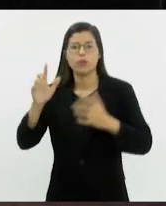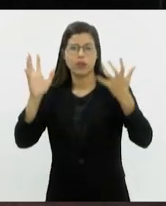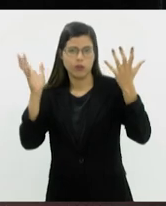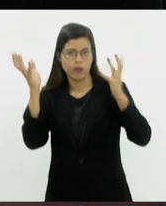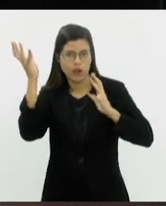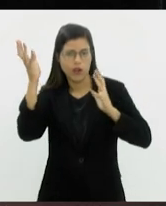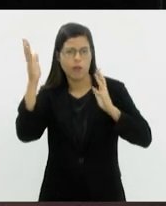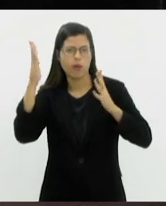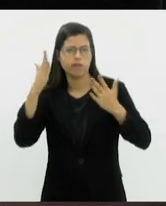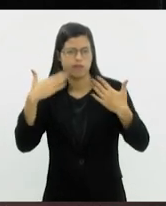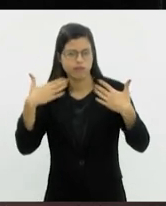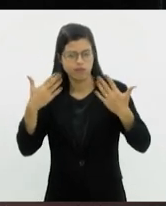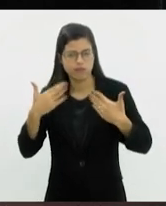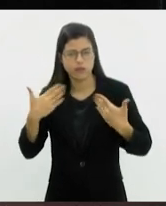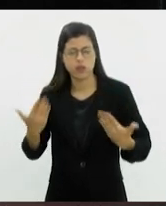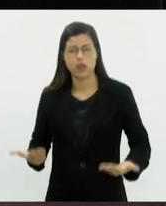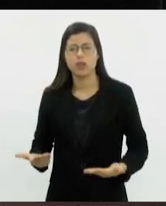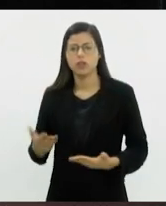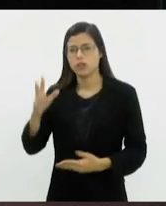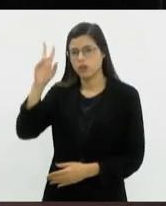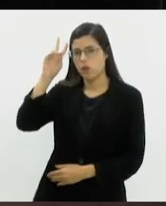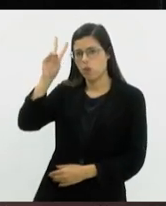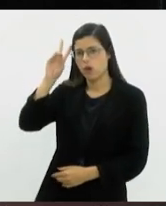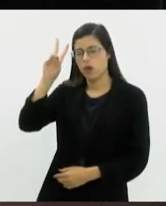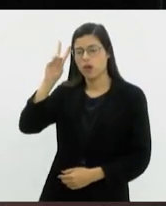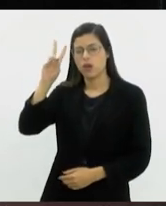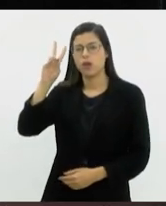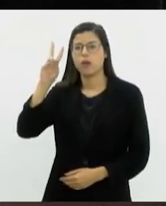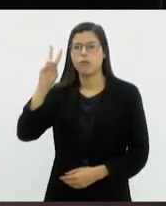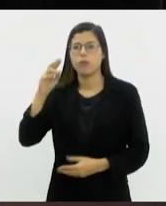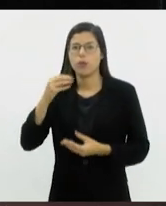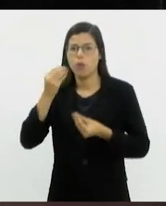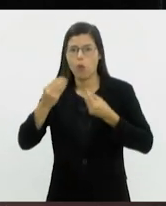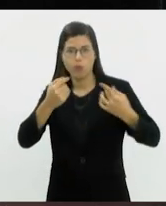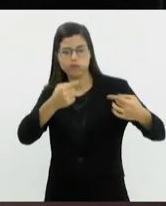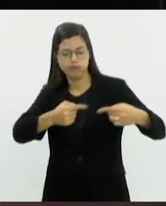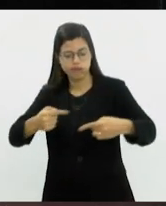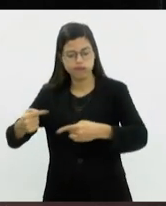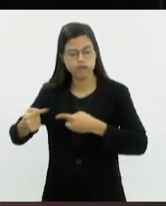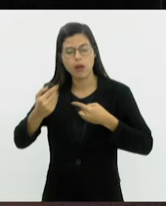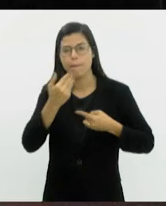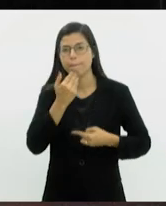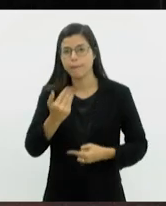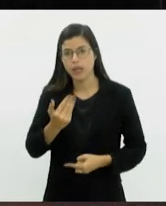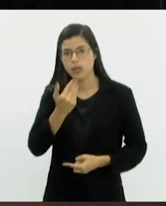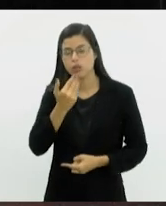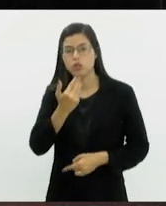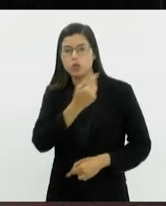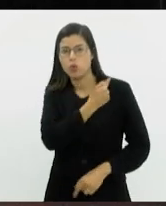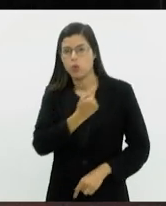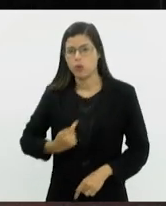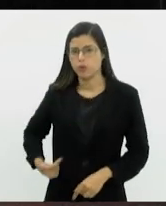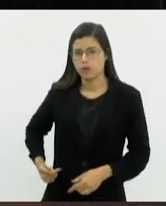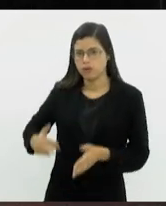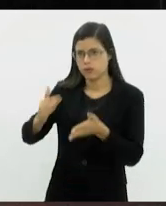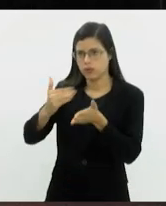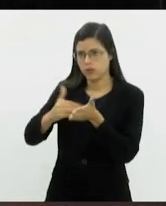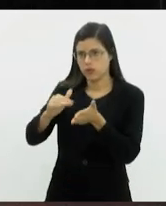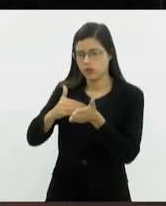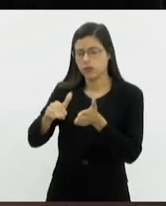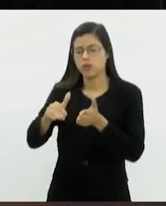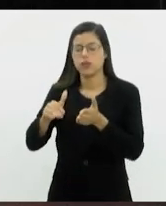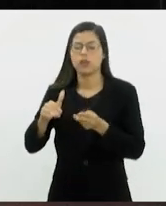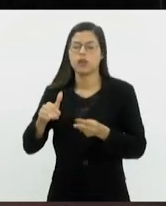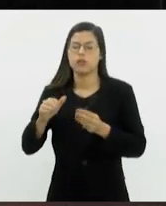ameno, mas me lembro muito bem do quanto isso foi debatido e solicitado ao governador pela Secretaria de Estado de